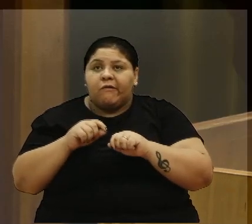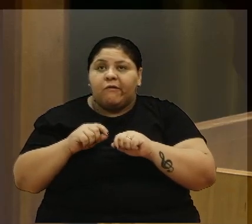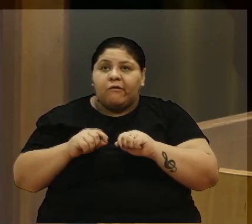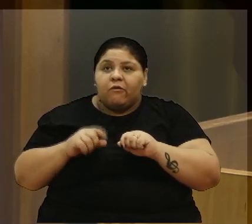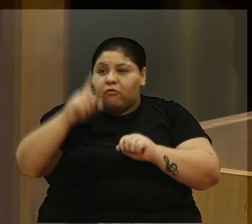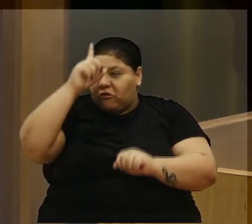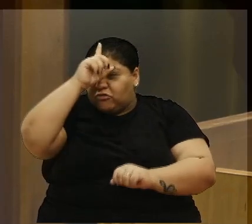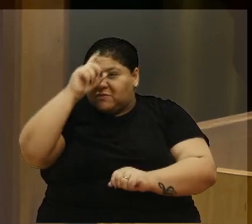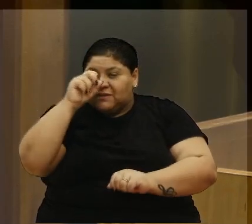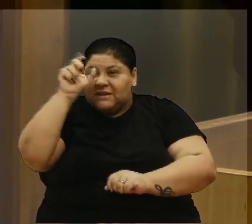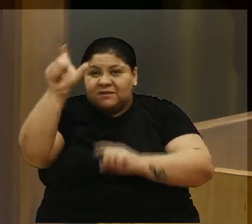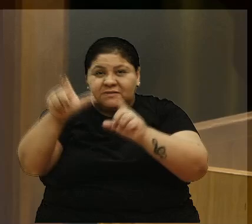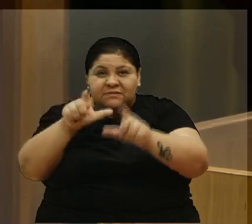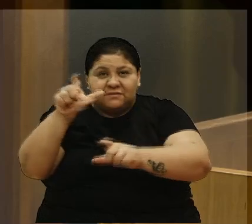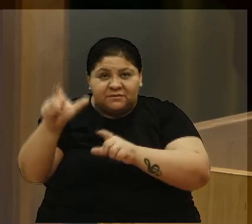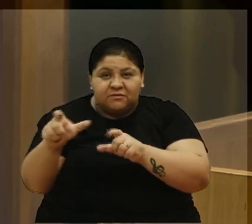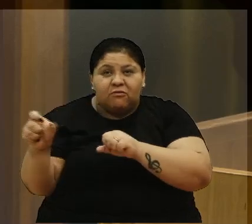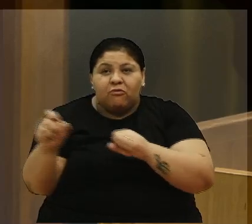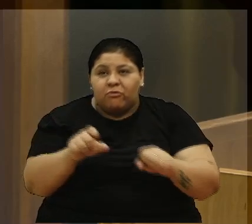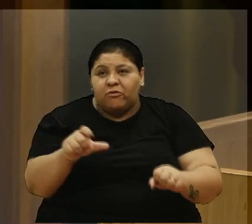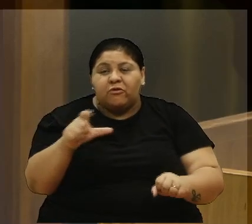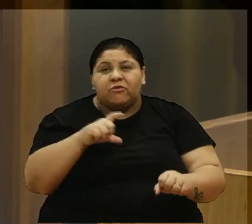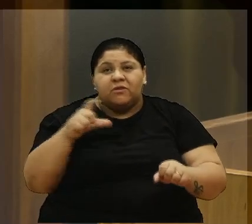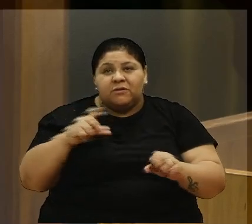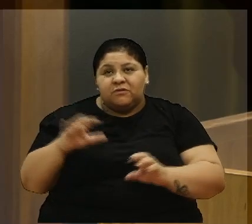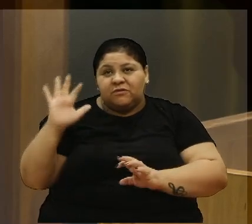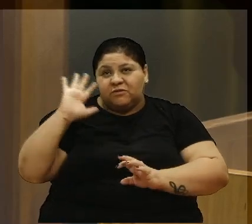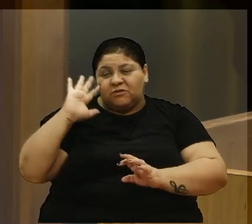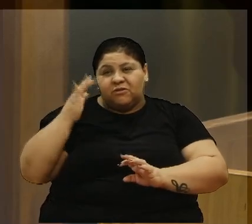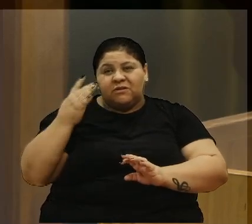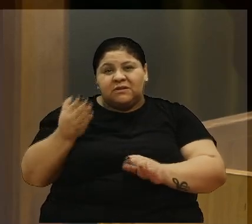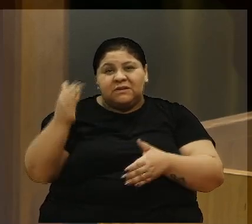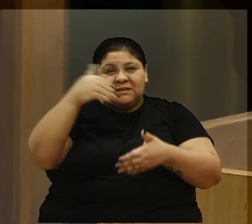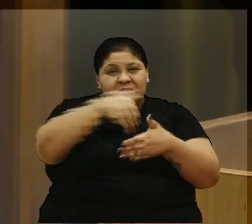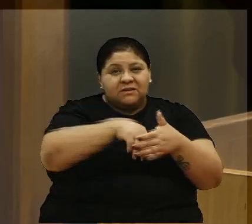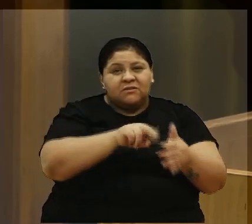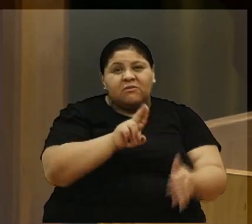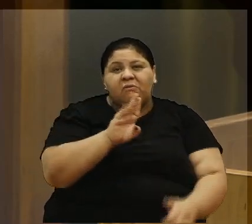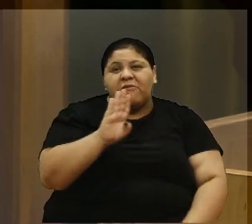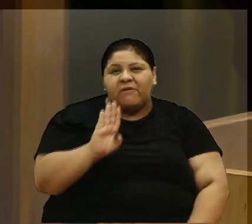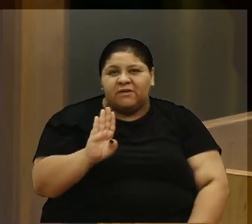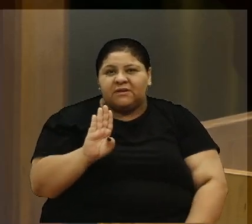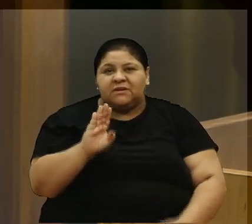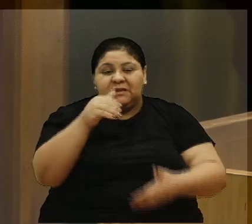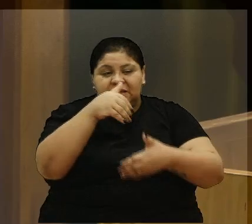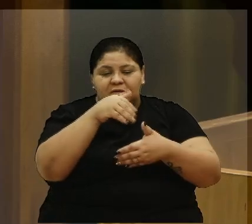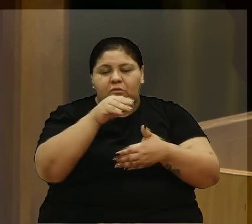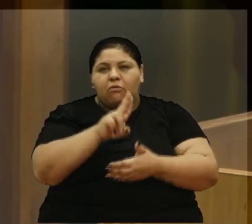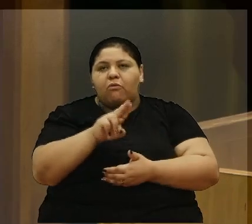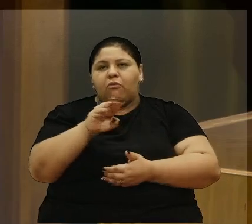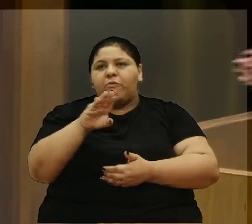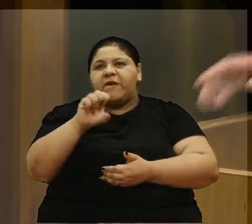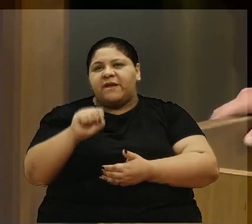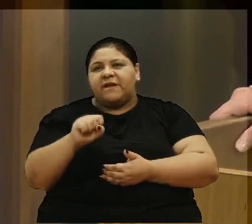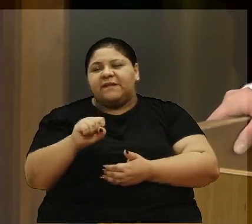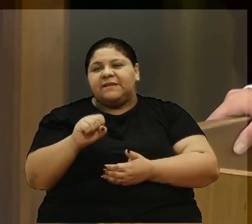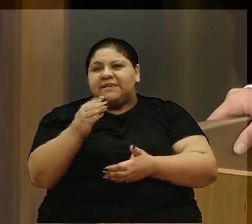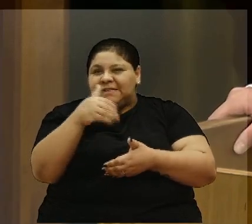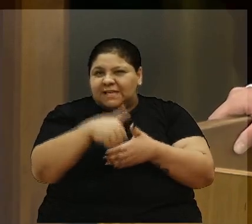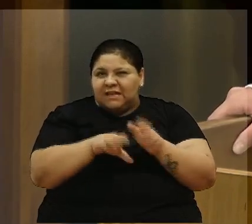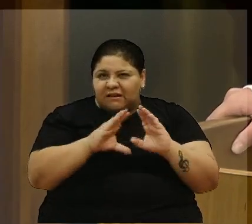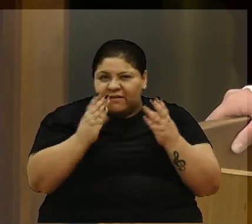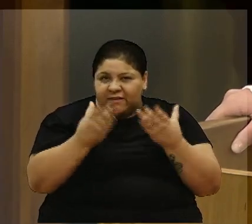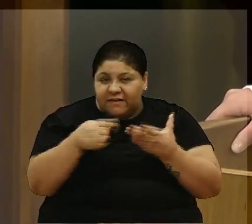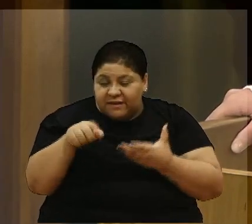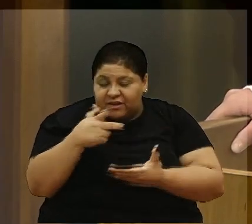das pessoas, sendo que elas poderiam ter resolvido isso dentro da UBS, dentro da sua comunidade, tendo ligação. E aqui a